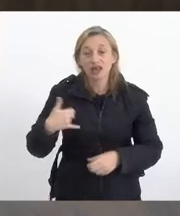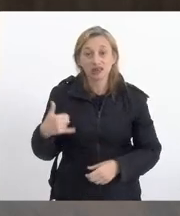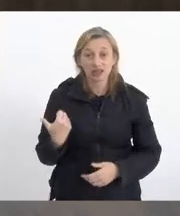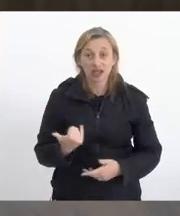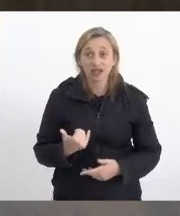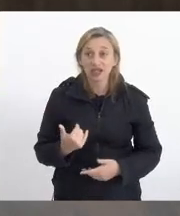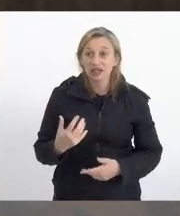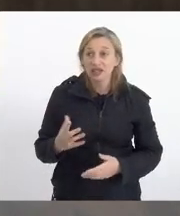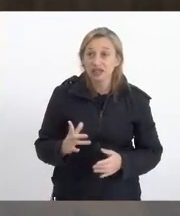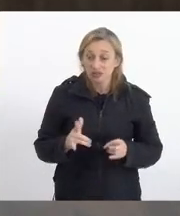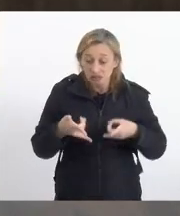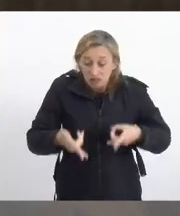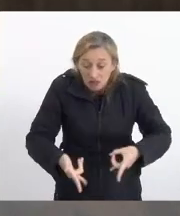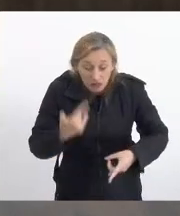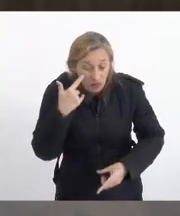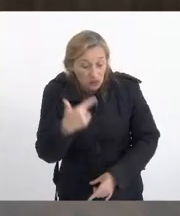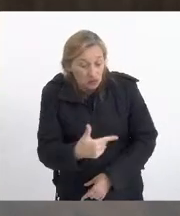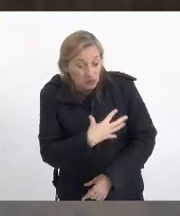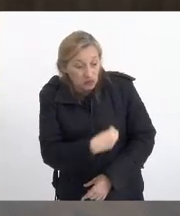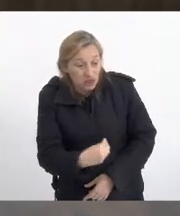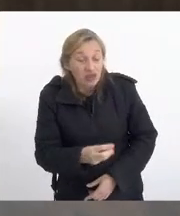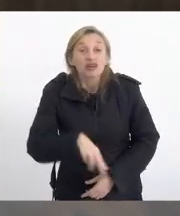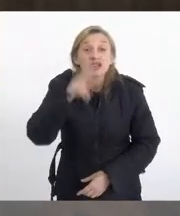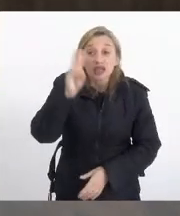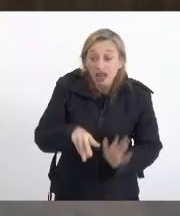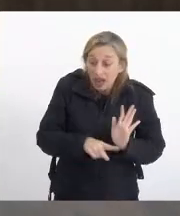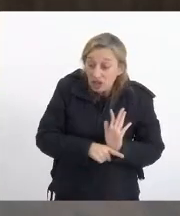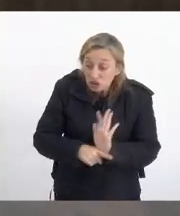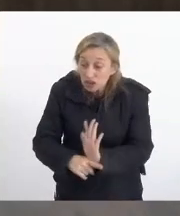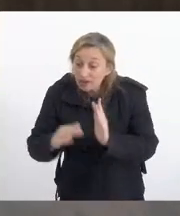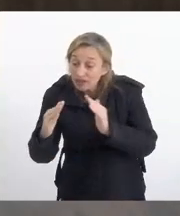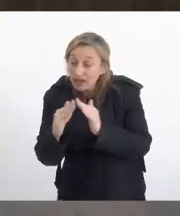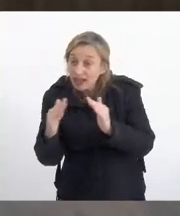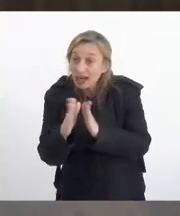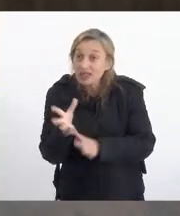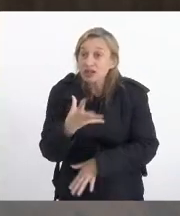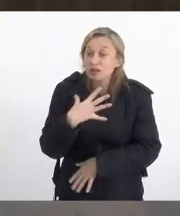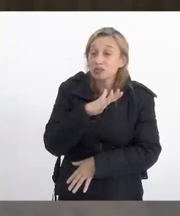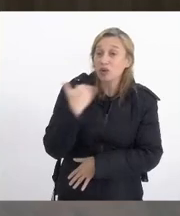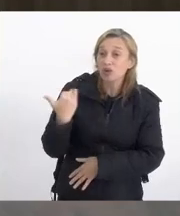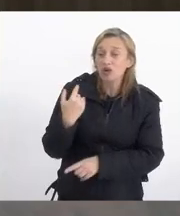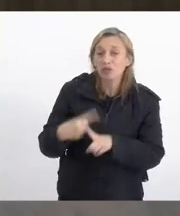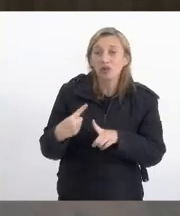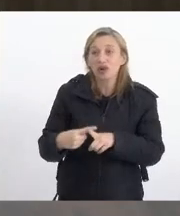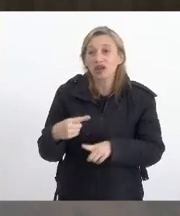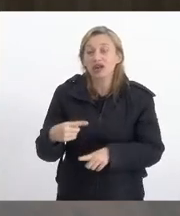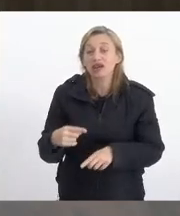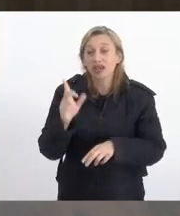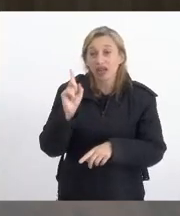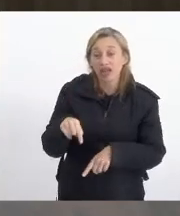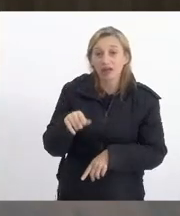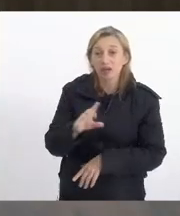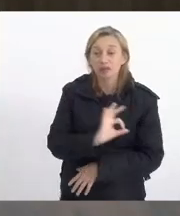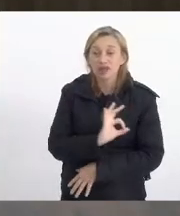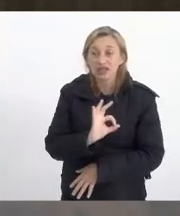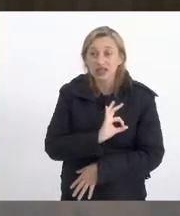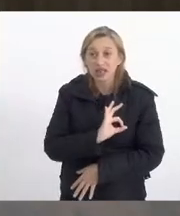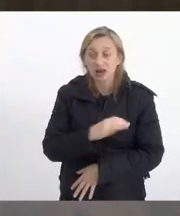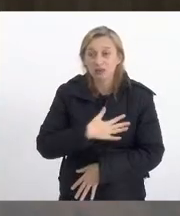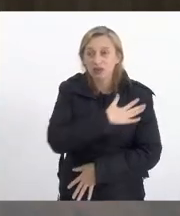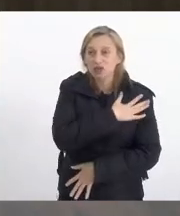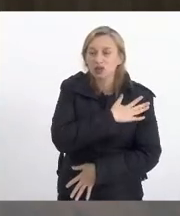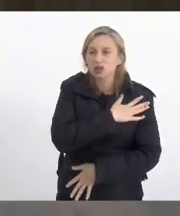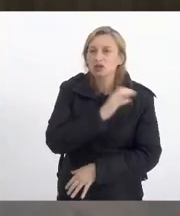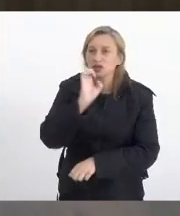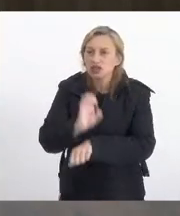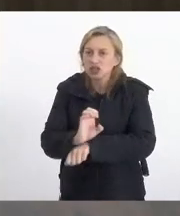e saber que quem ajudava financeiramente morreu por ser policial militar. O Estado tem uma dívida